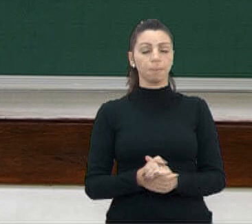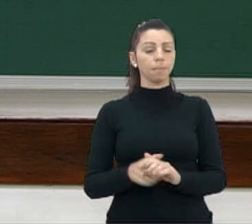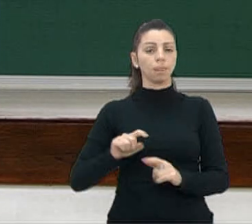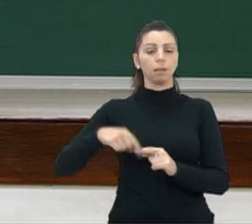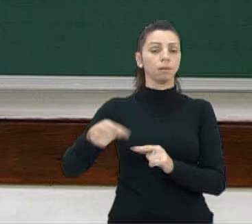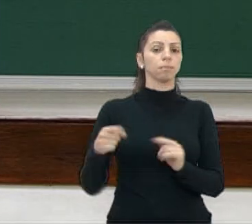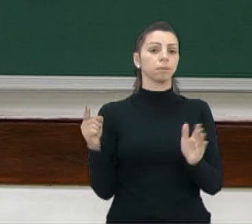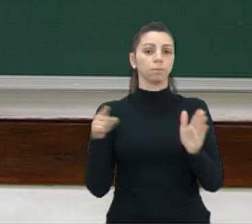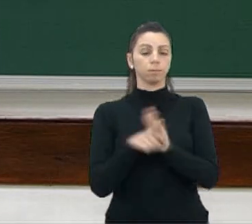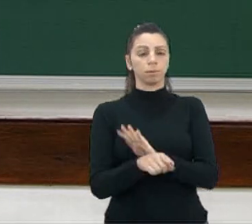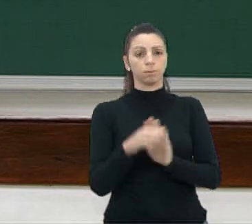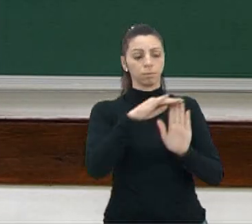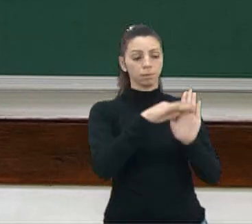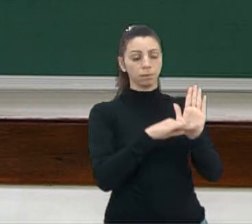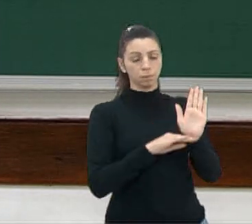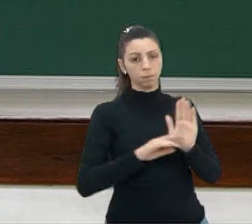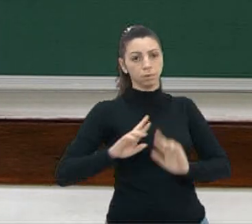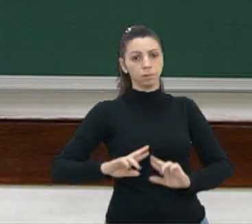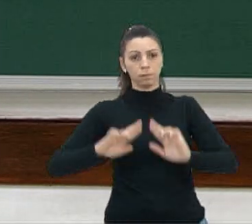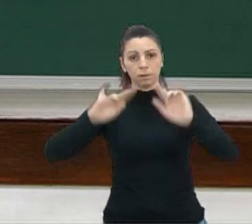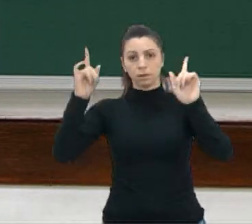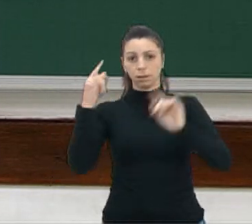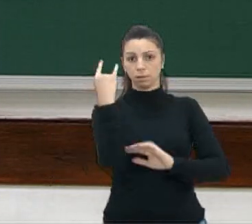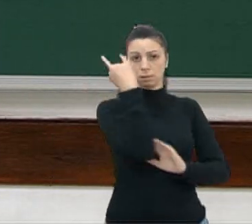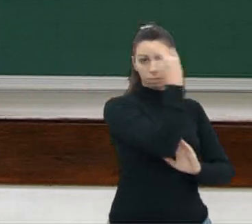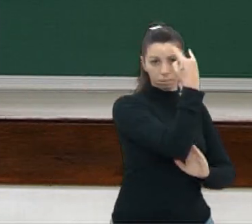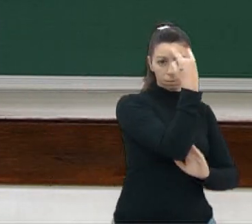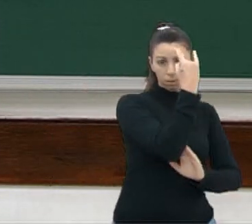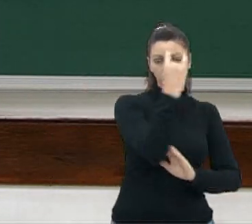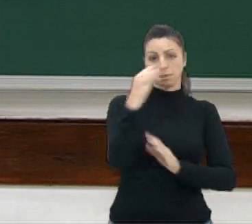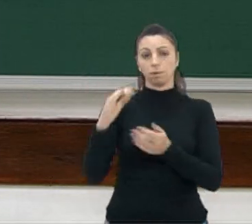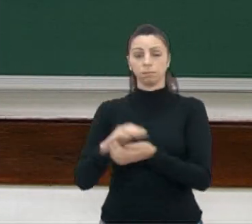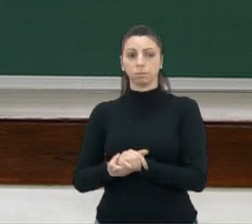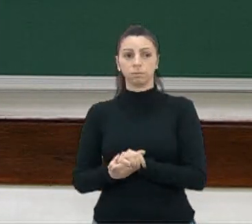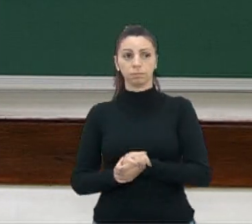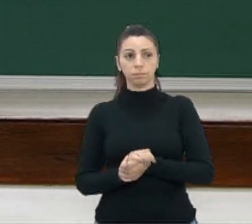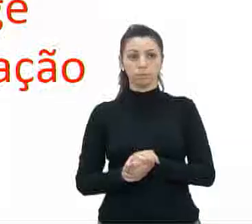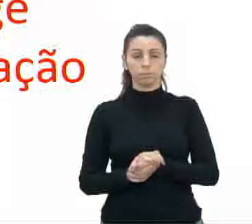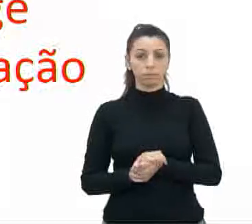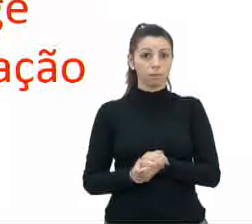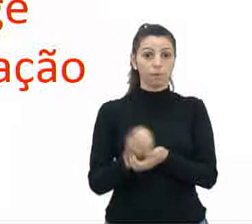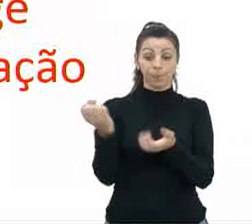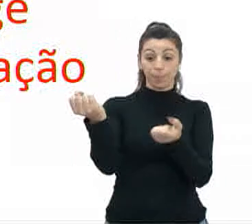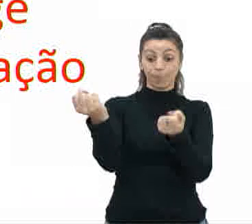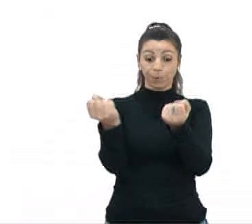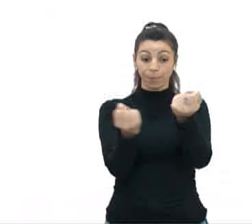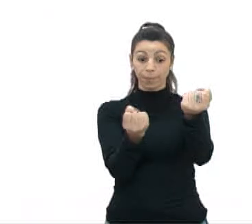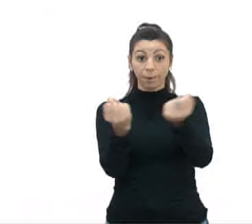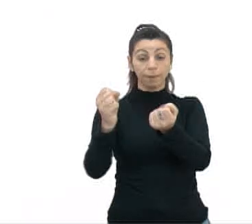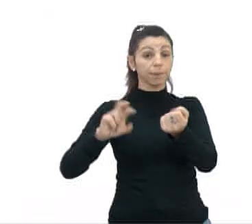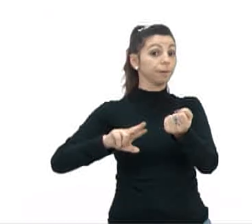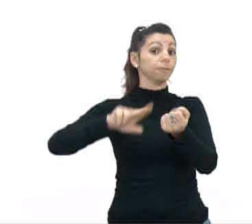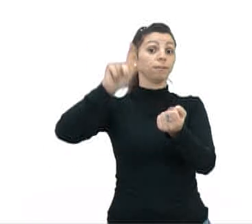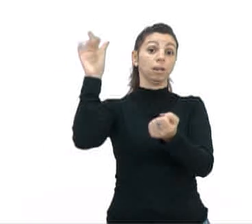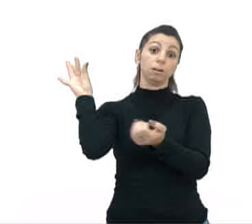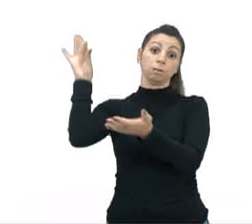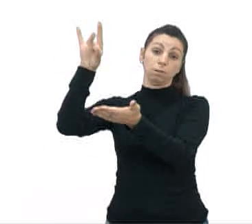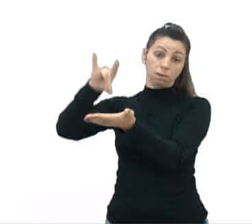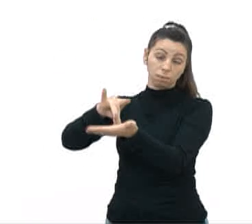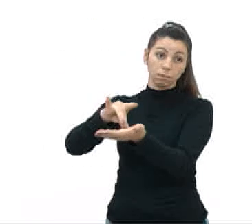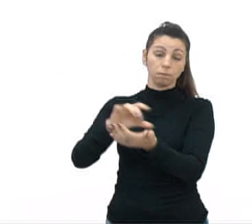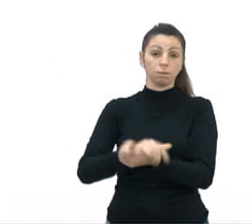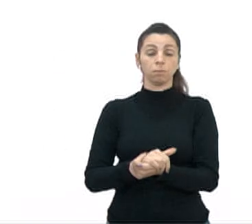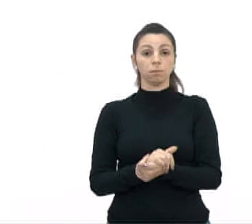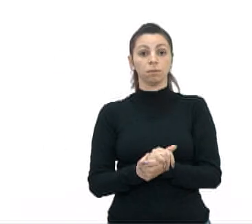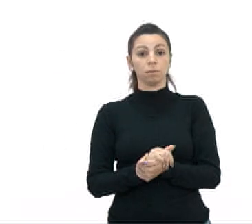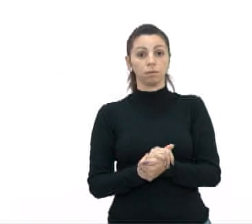perguntei, quais elementos são diferentes da obra? Bom, é este carro, né? Vamos comentar aqui. É este carro aqui